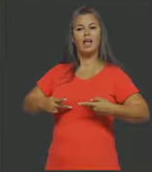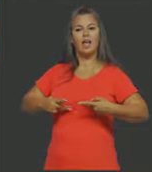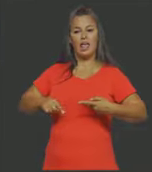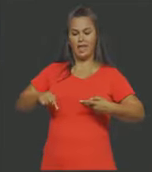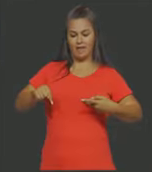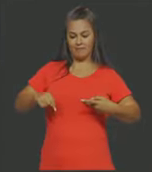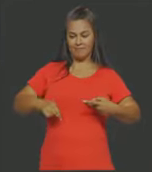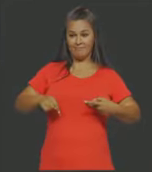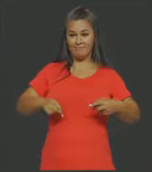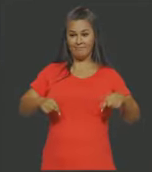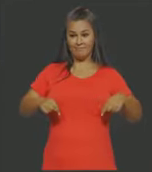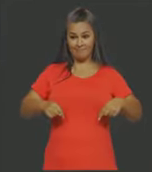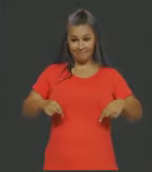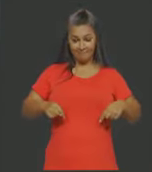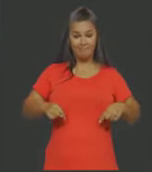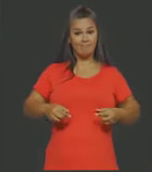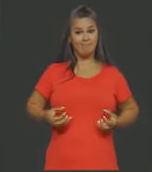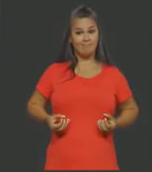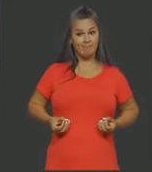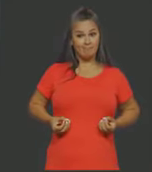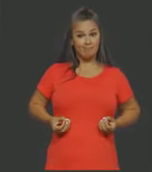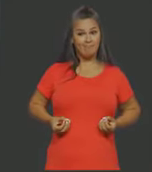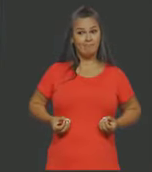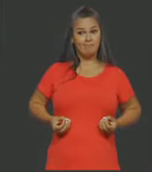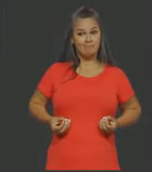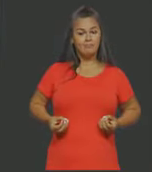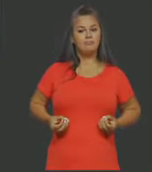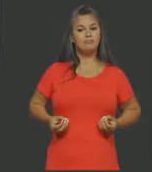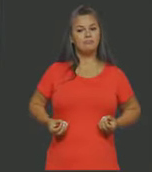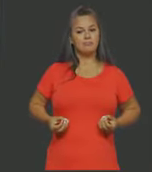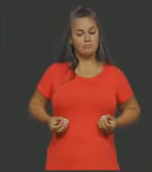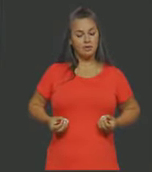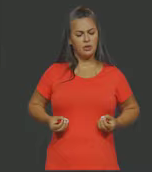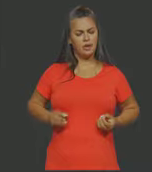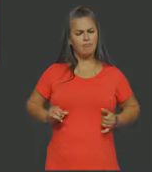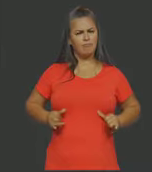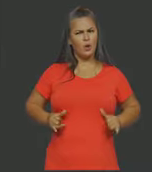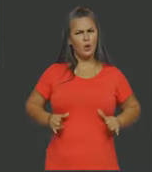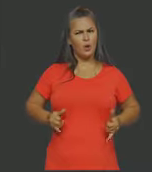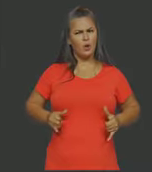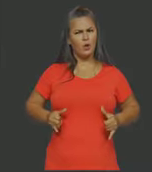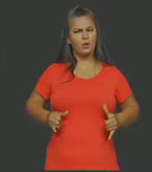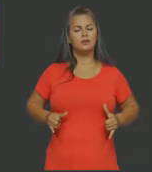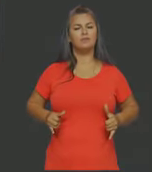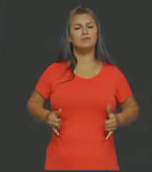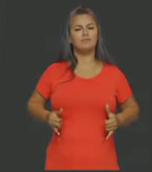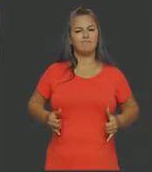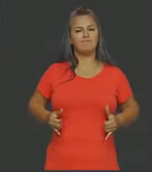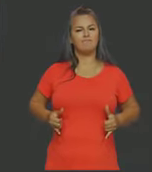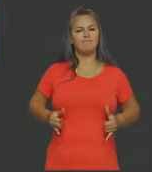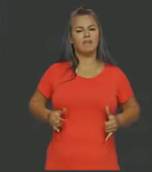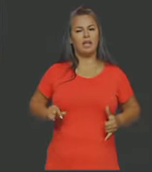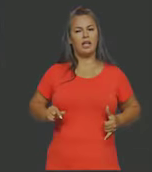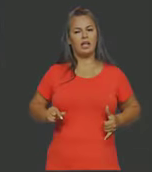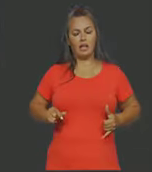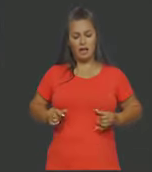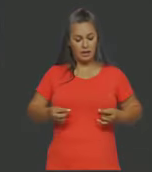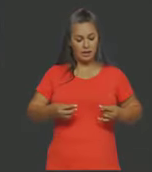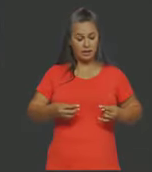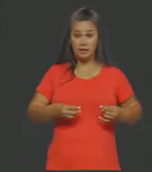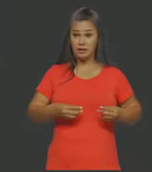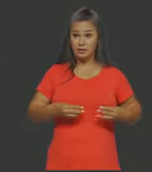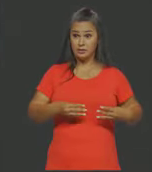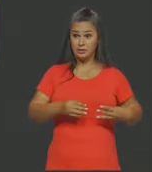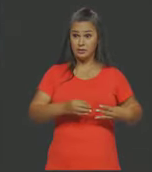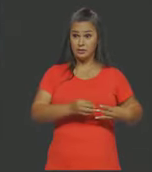esses folículos que estão aqui com o ovócito, né? Porque essa célula, como eu disse para vocês, ela começa a dividir lá quando